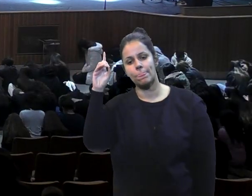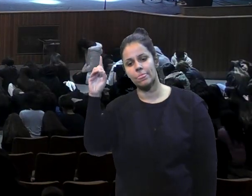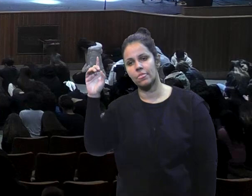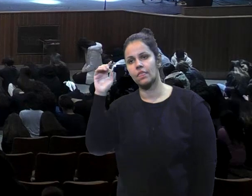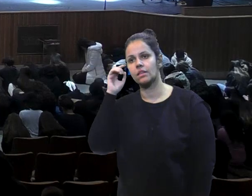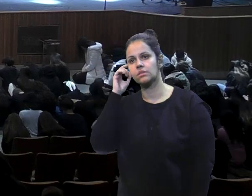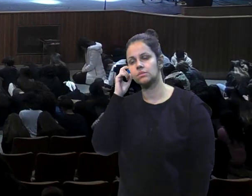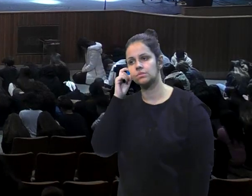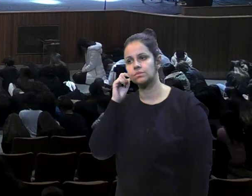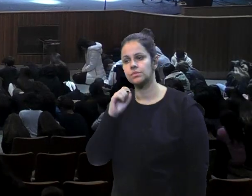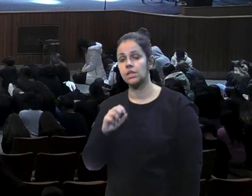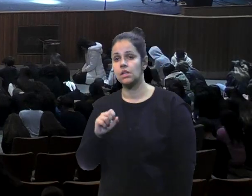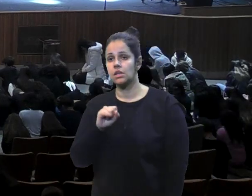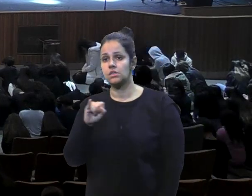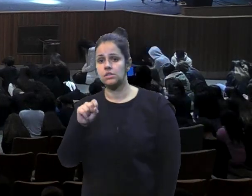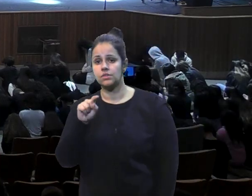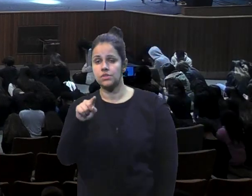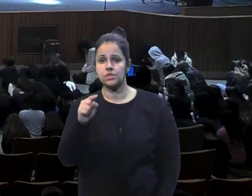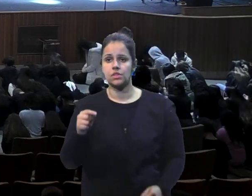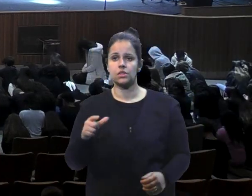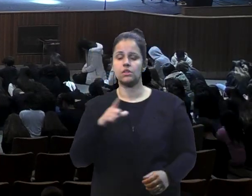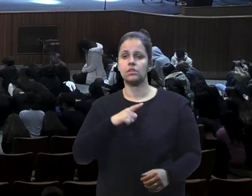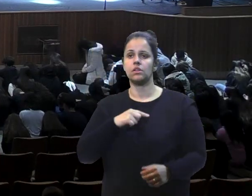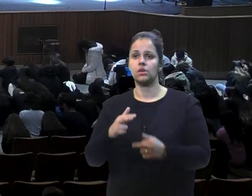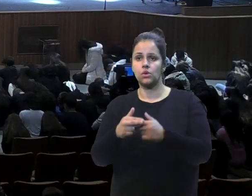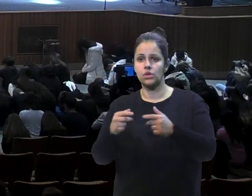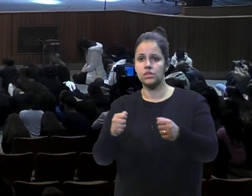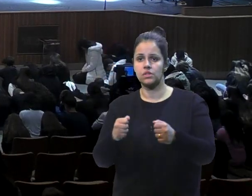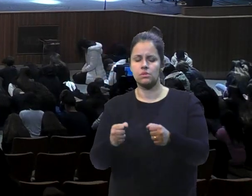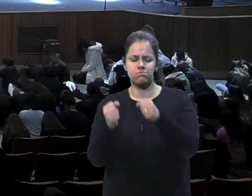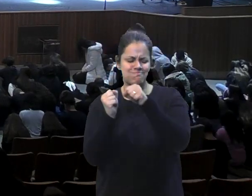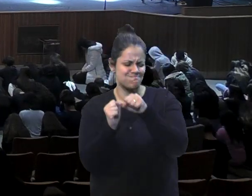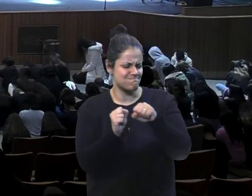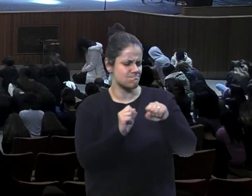Se tem coisas que você tem que deixar nesse altar, deixa aqui hoje.